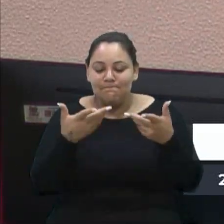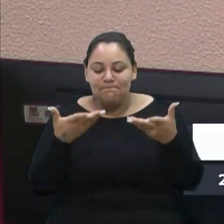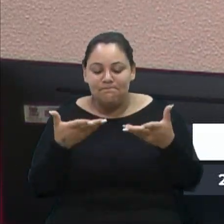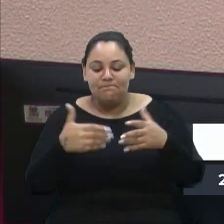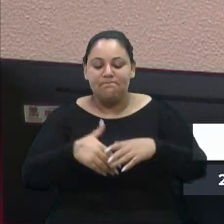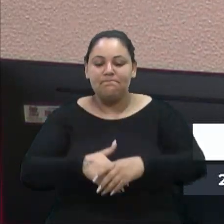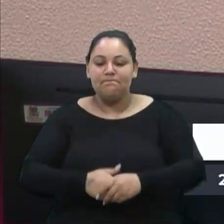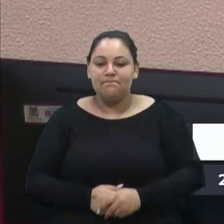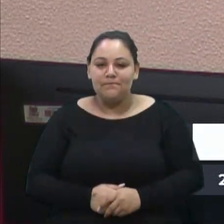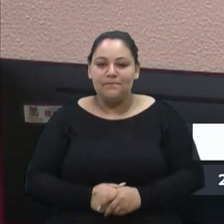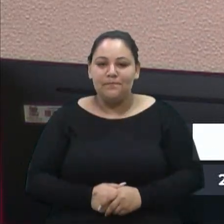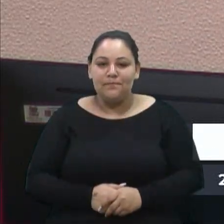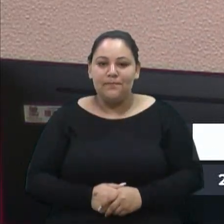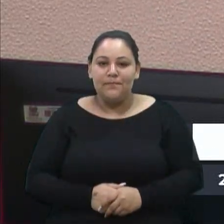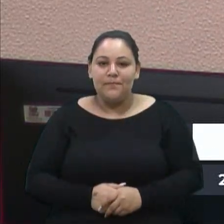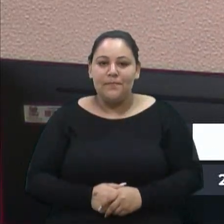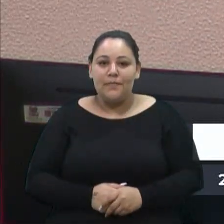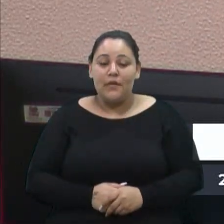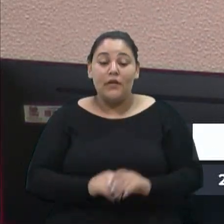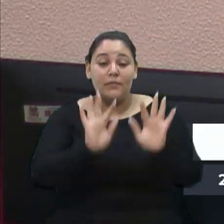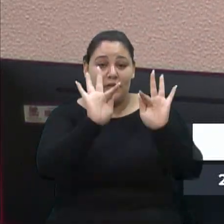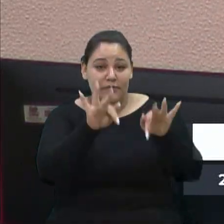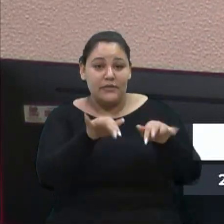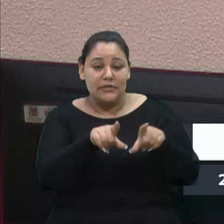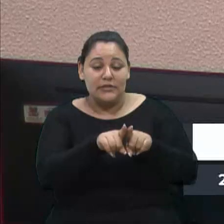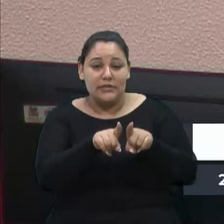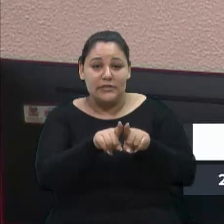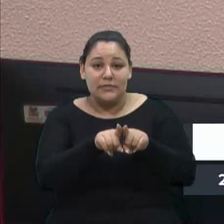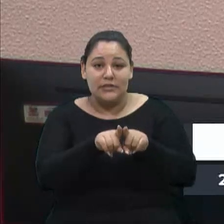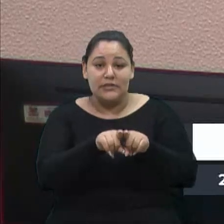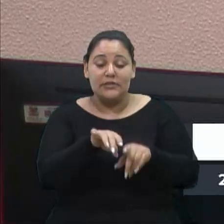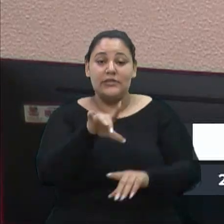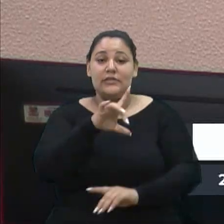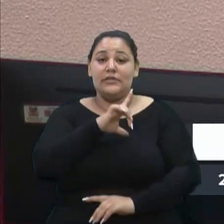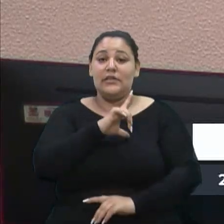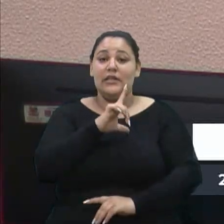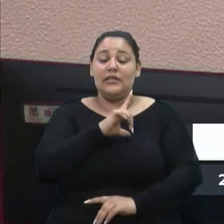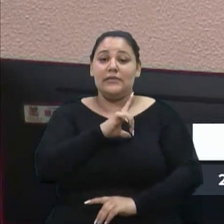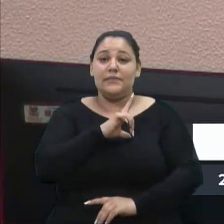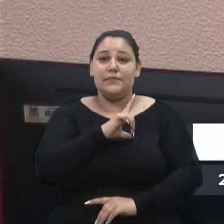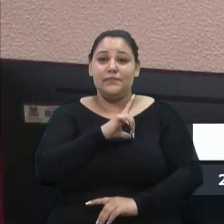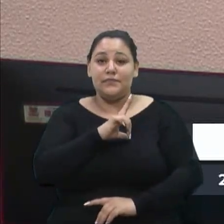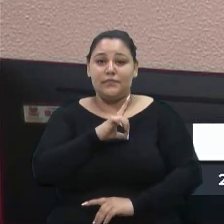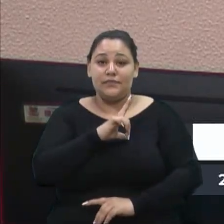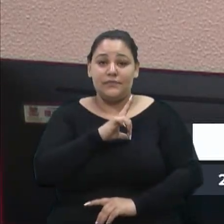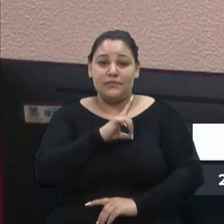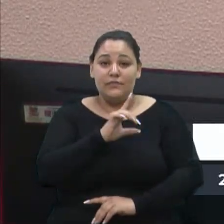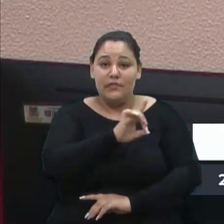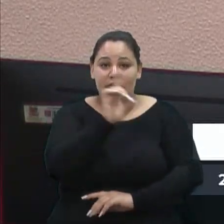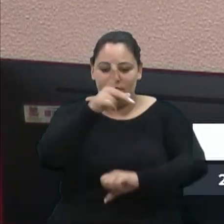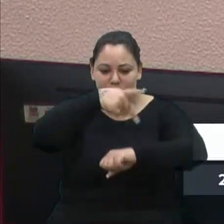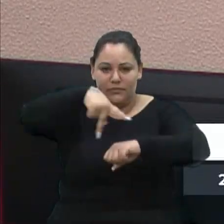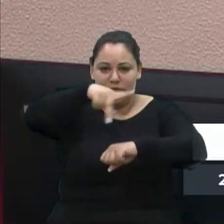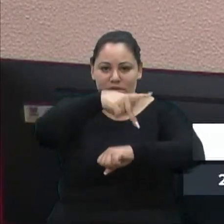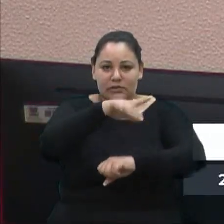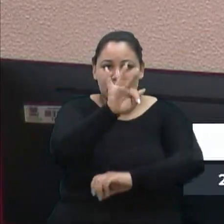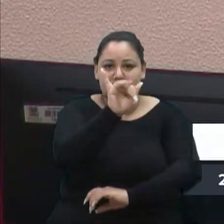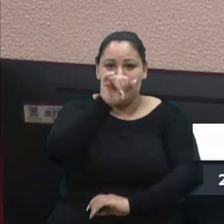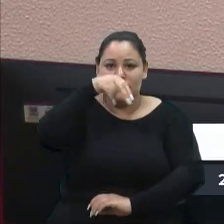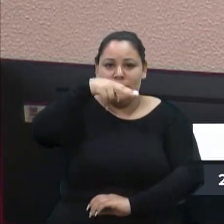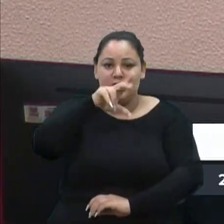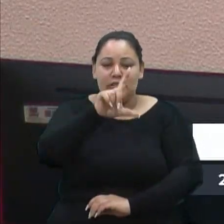E daí, para encerrar, existe na Finlândia, que é um dos países que